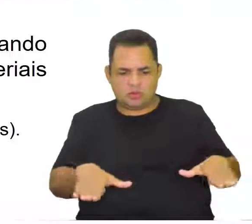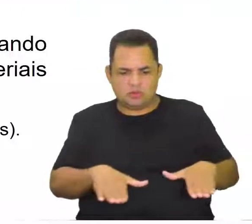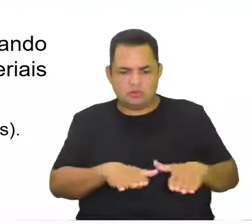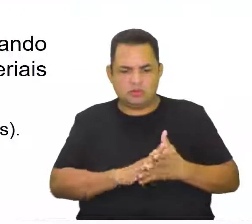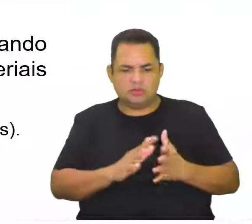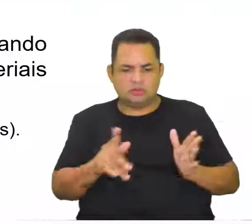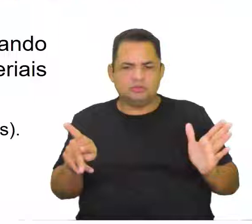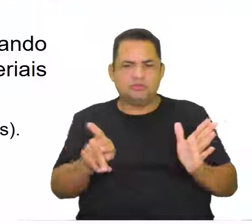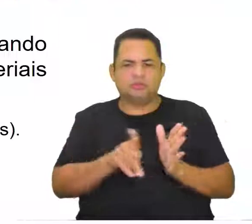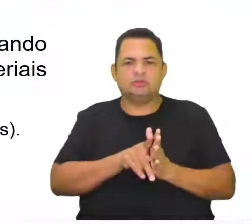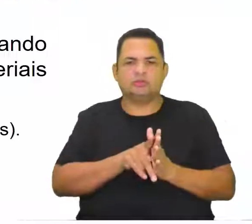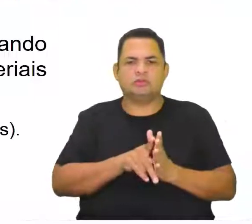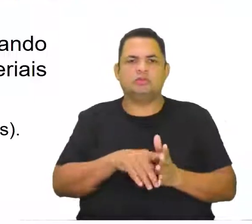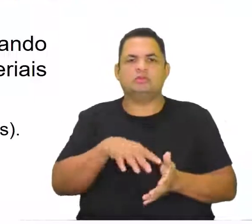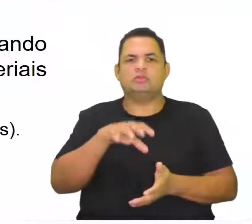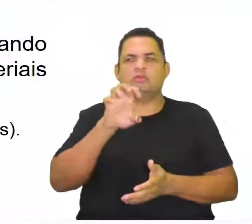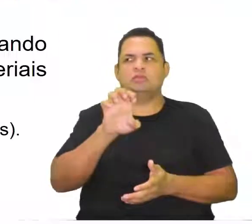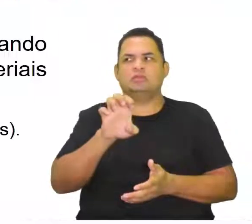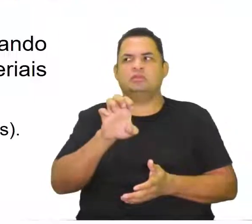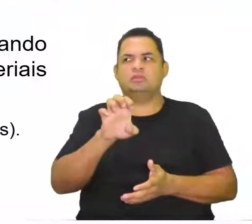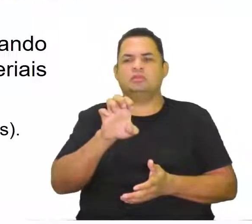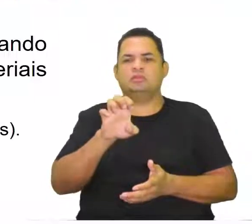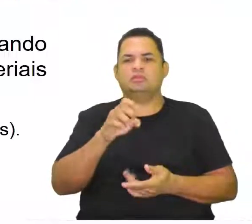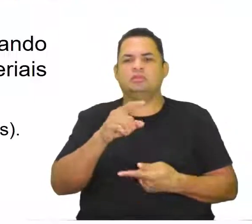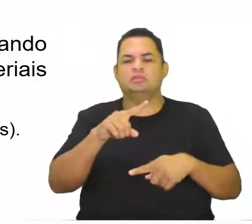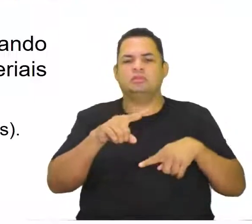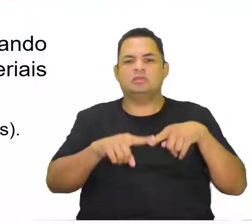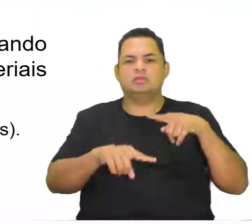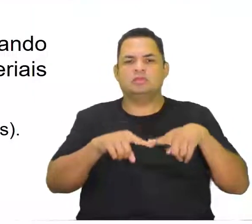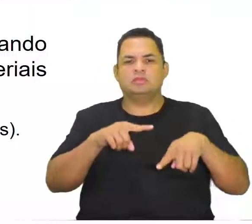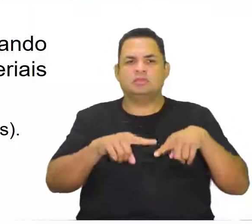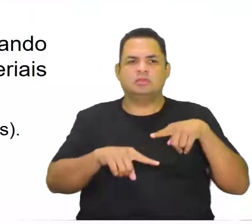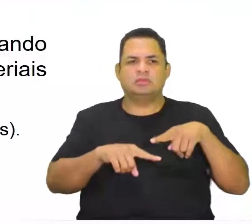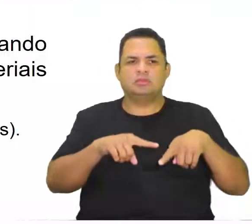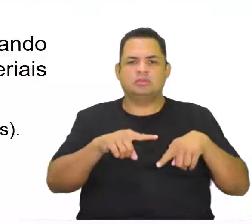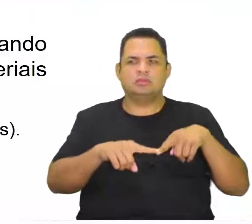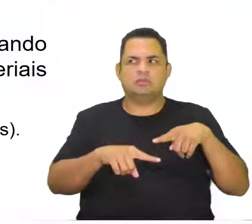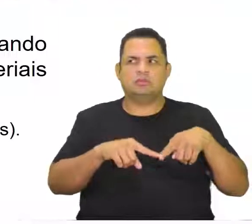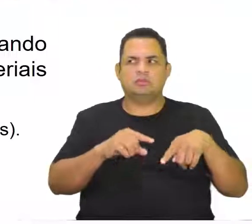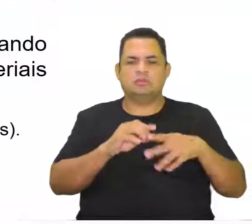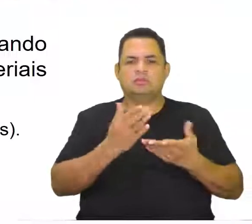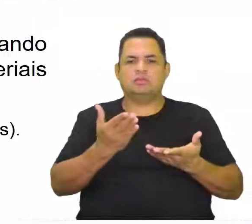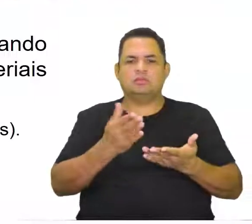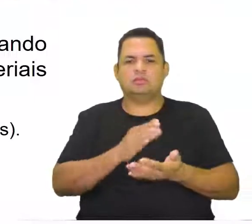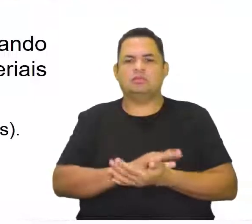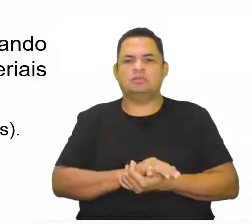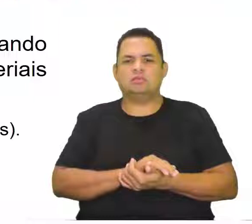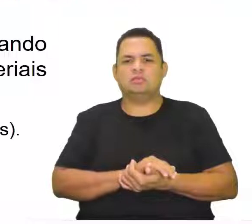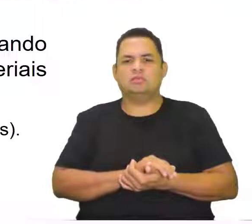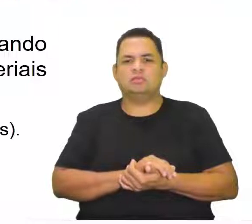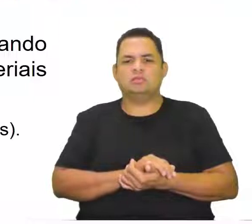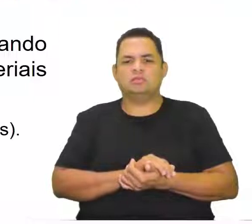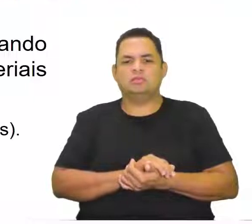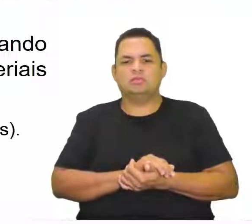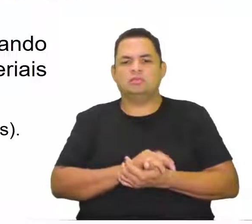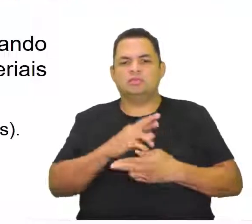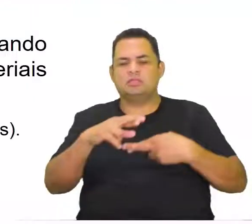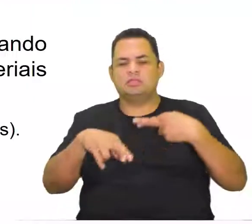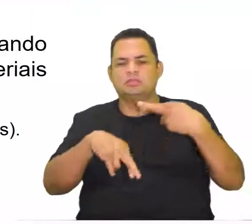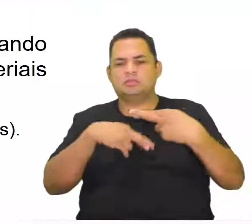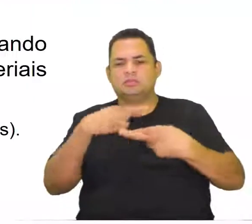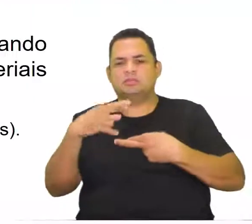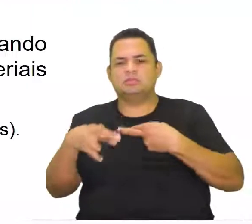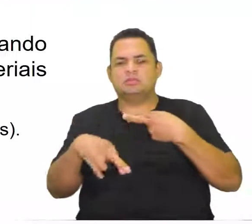apropriados. Letra E. Mercadorias recondicionadas oriundas de